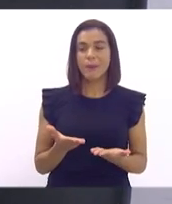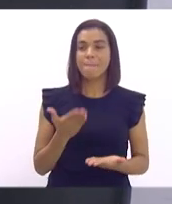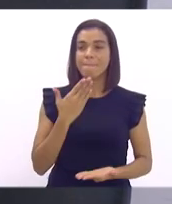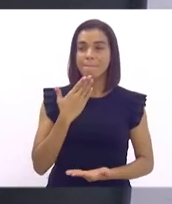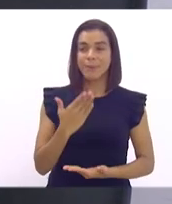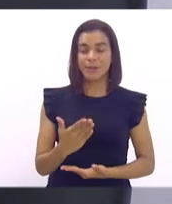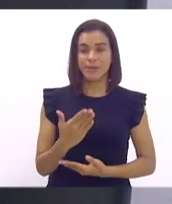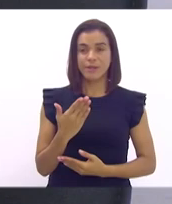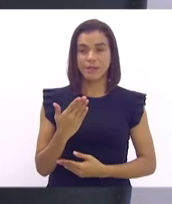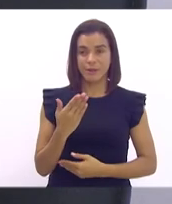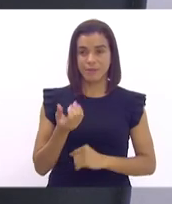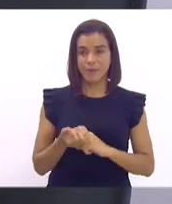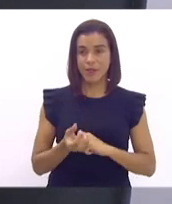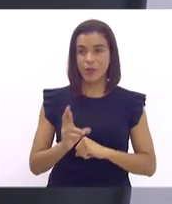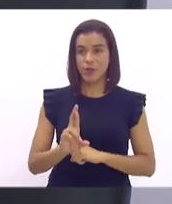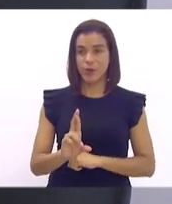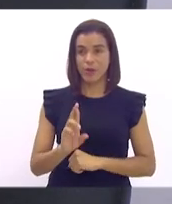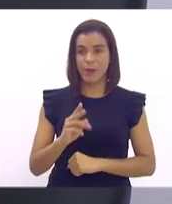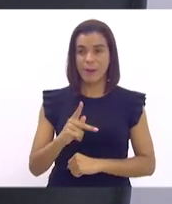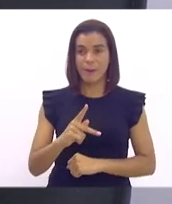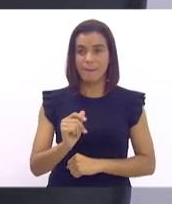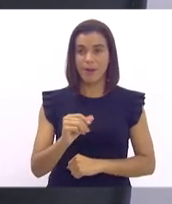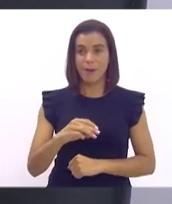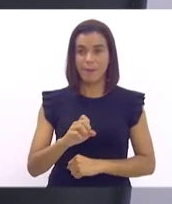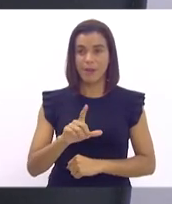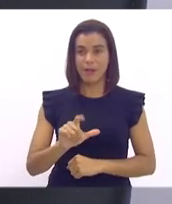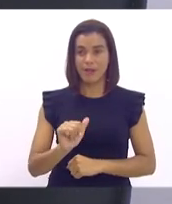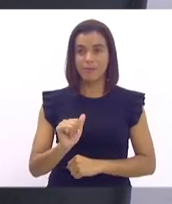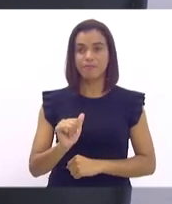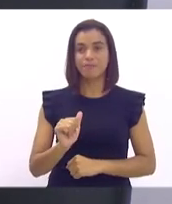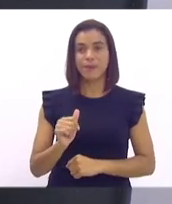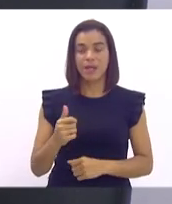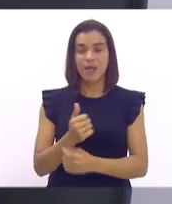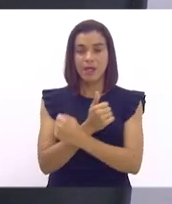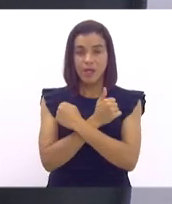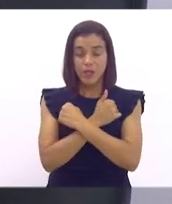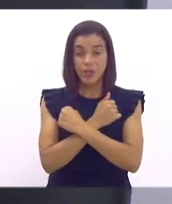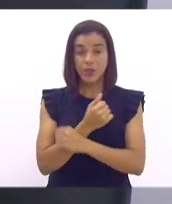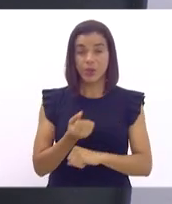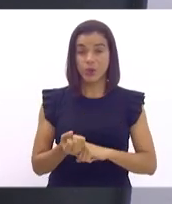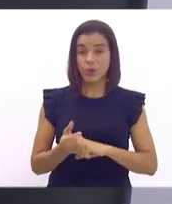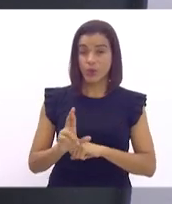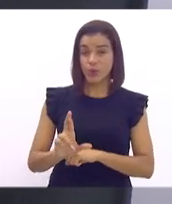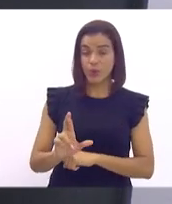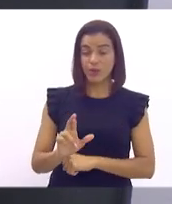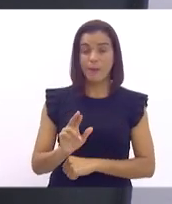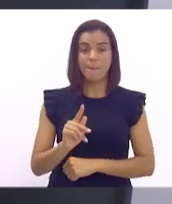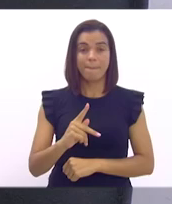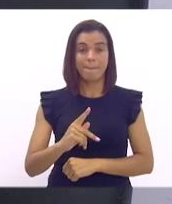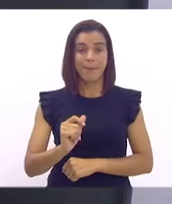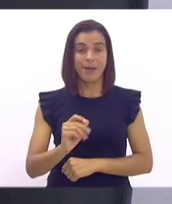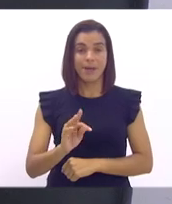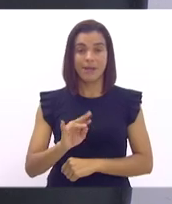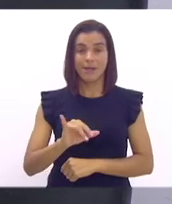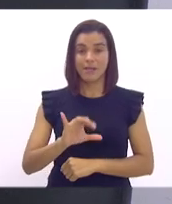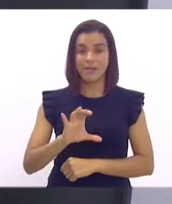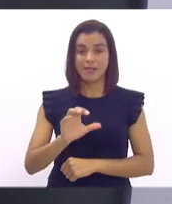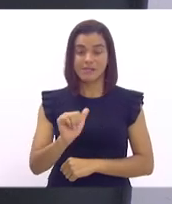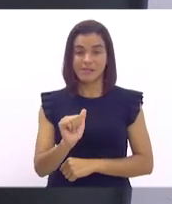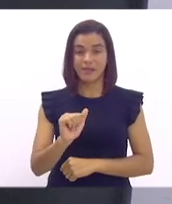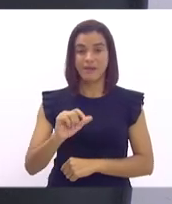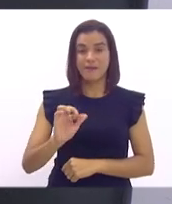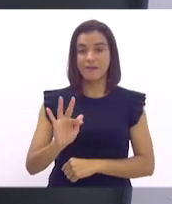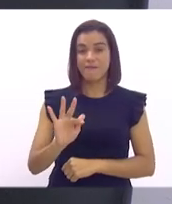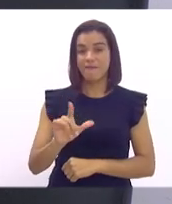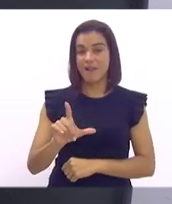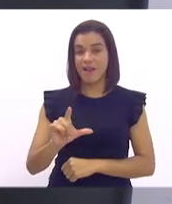doutora Pâmela que leve nosso abraço, não só à doutora Patrícia, mas também à doutora Flávia, que é uma antiga companheira